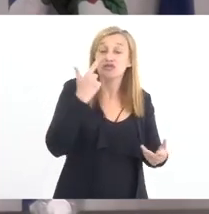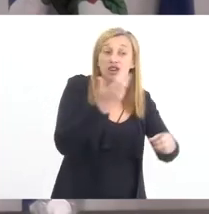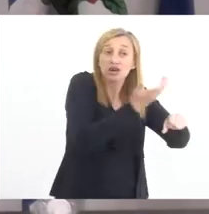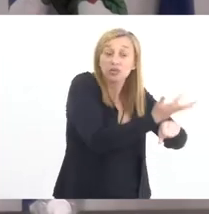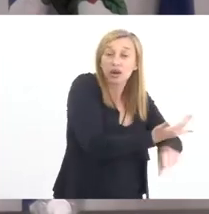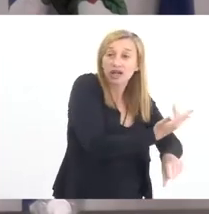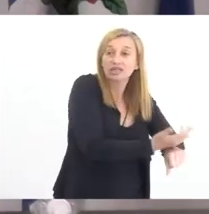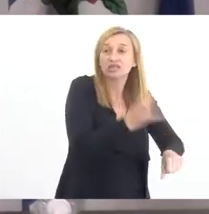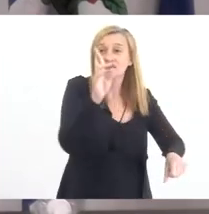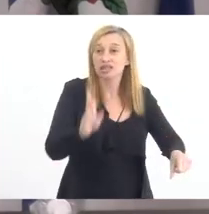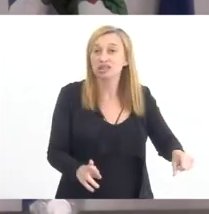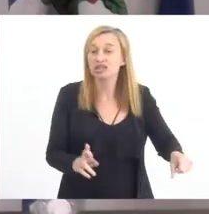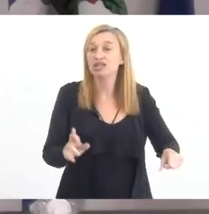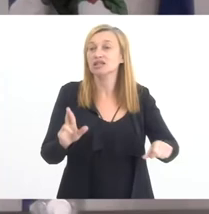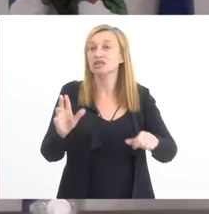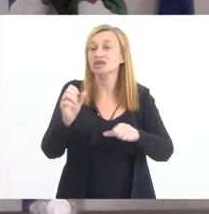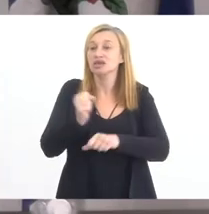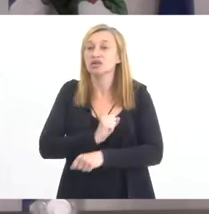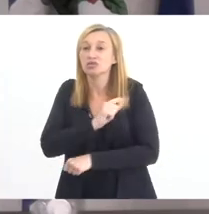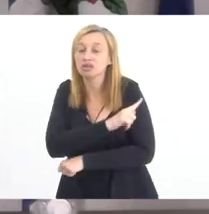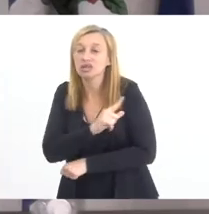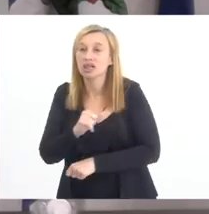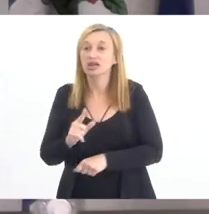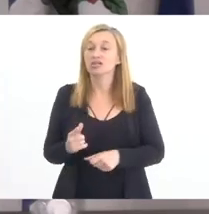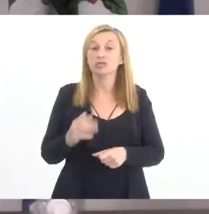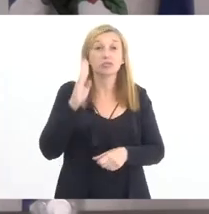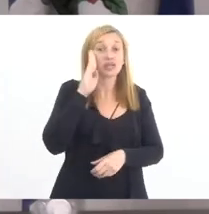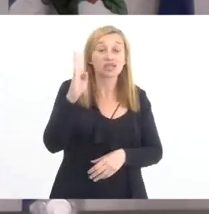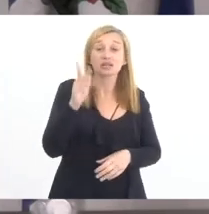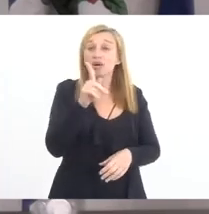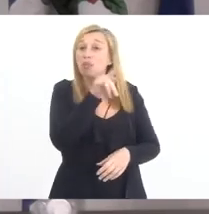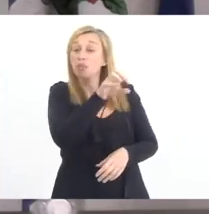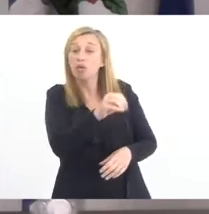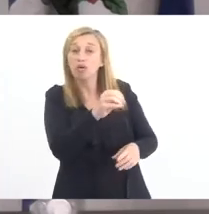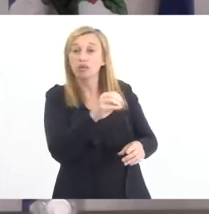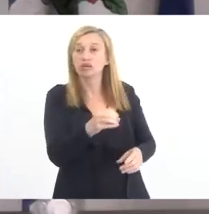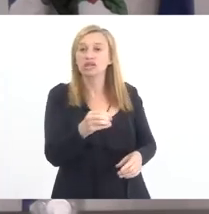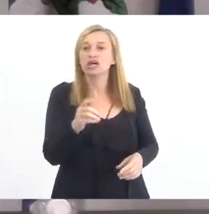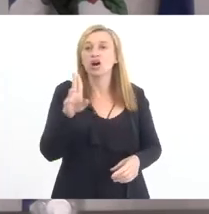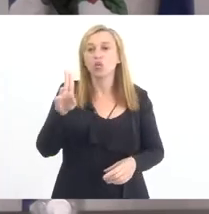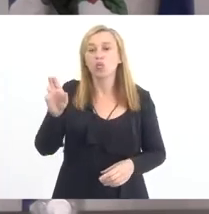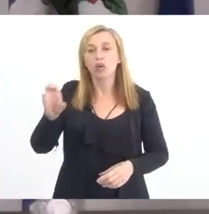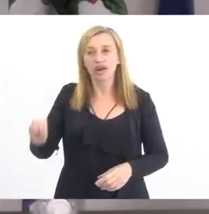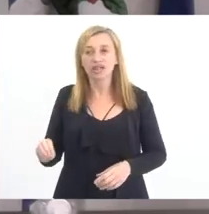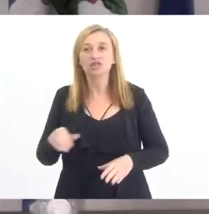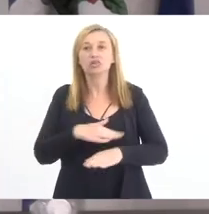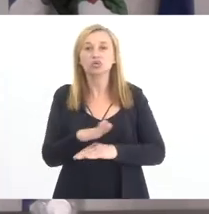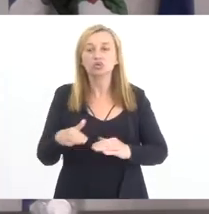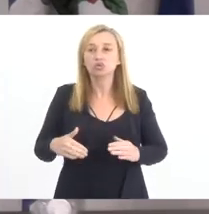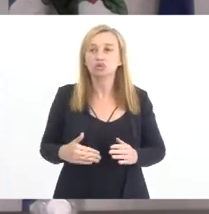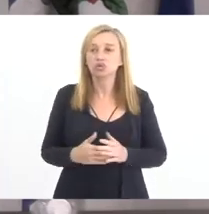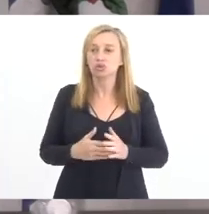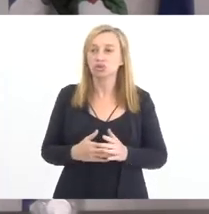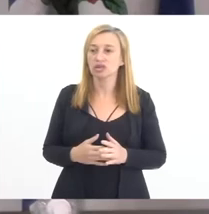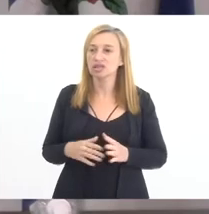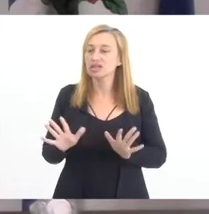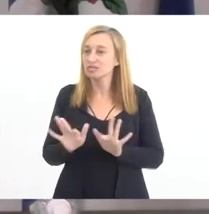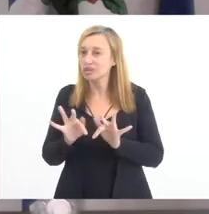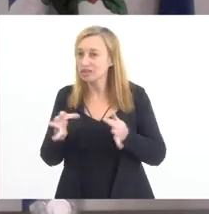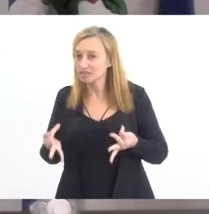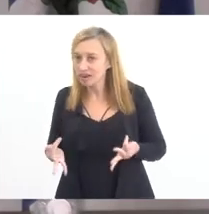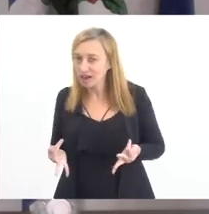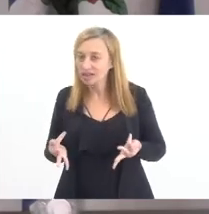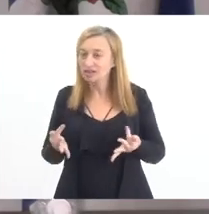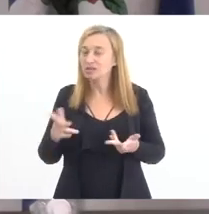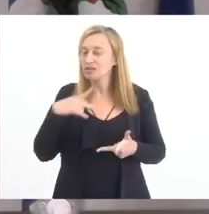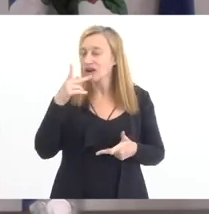UERJ de Friburgo. São os principais polos da UERJ. E ao ESO, com toda a modéstia, a fala que vai ser,